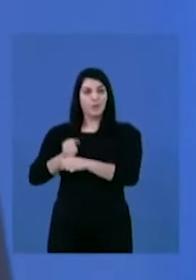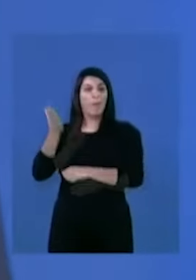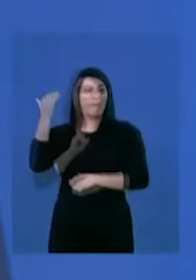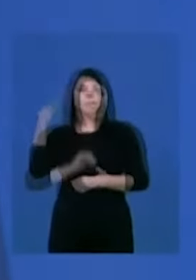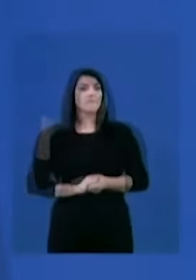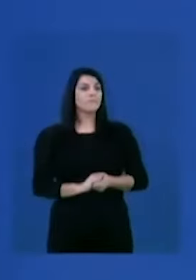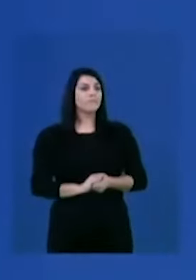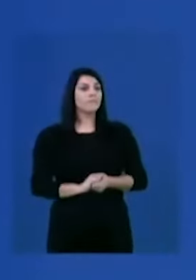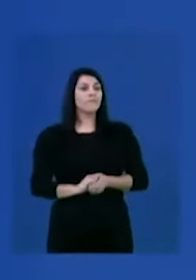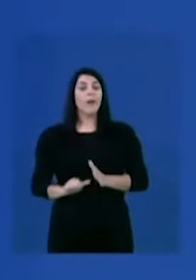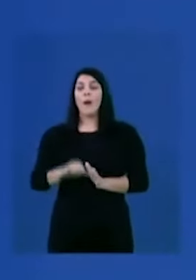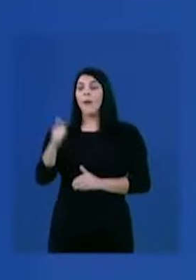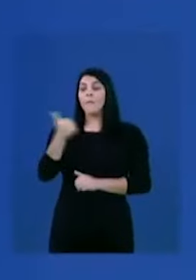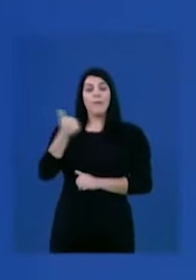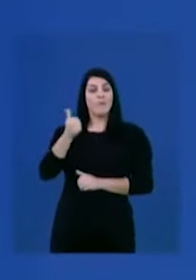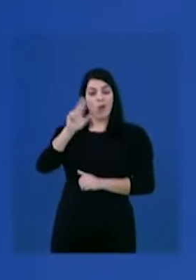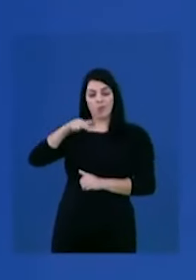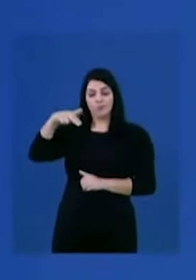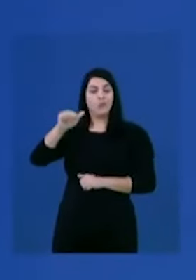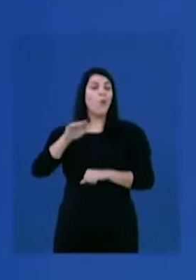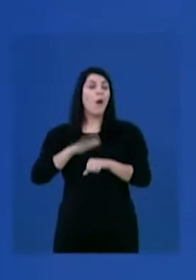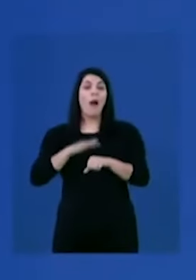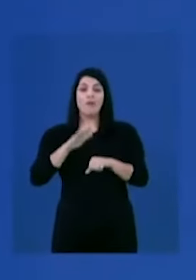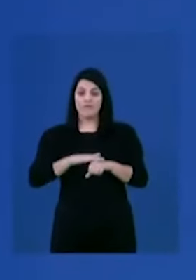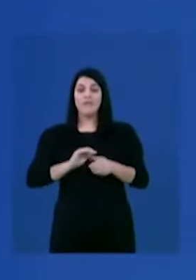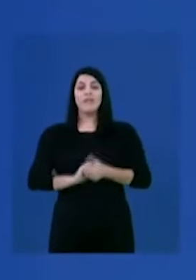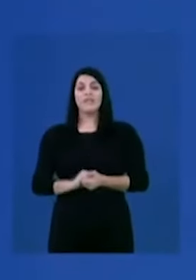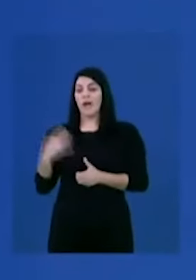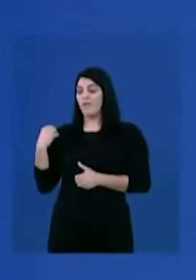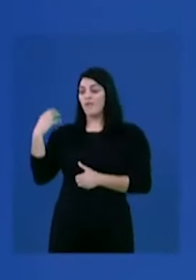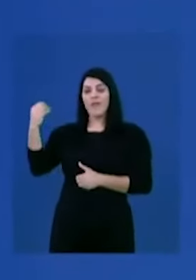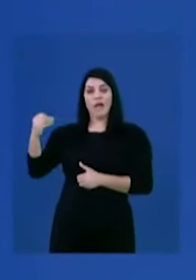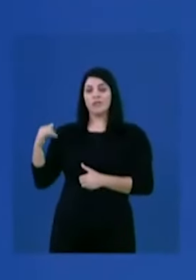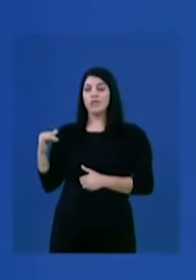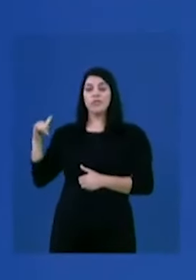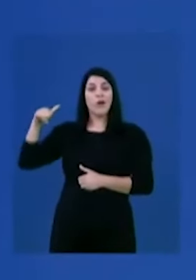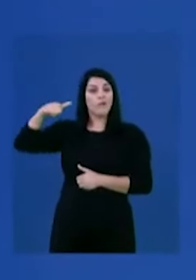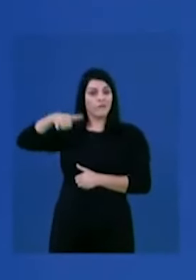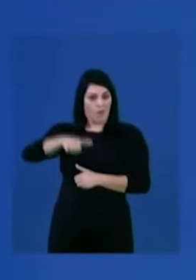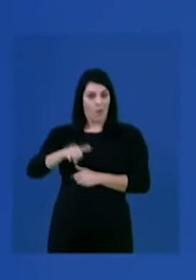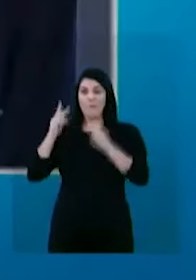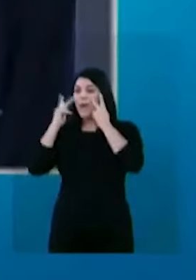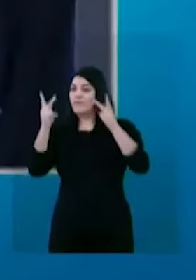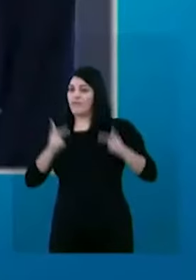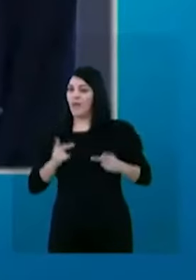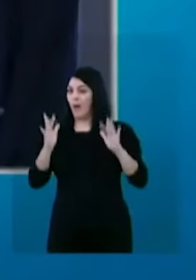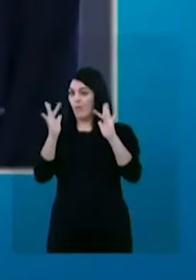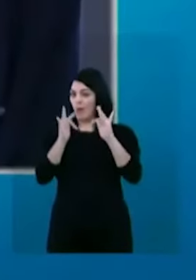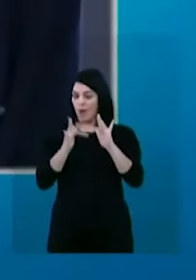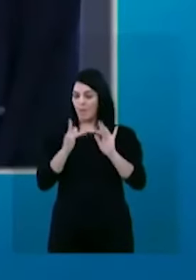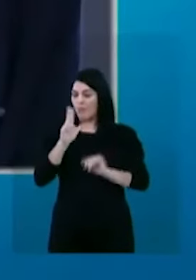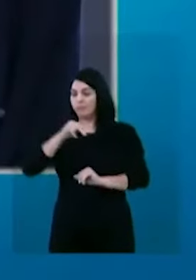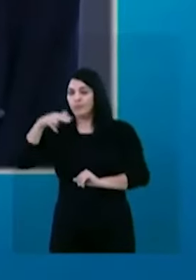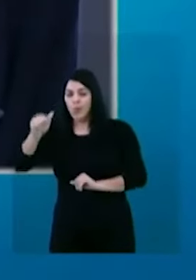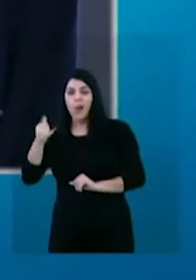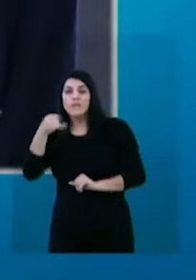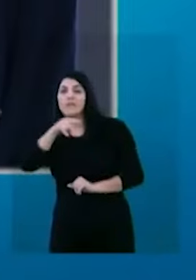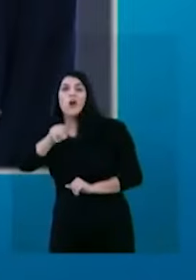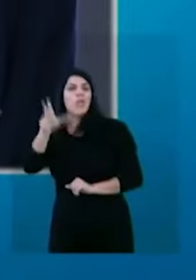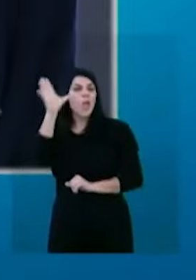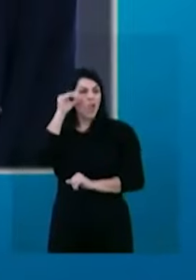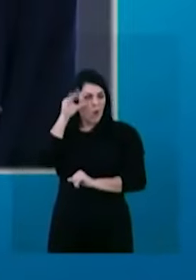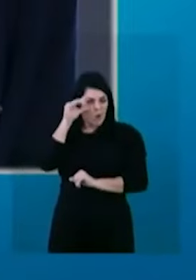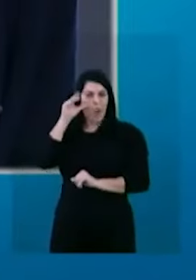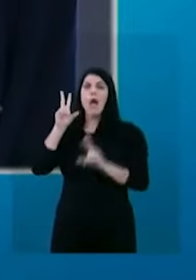namorado primeiro eu nunca fiz nenhuma viagem de jatinho para visitar o meu namorado e se você tá